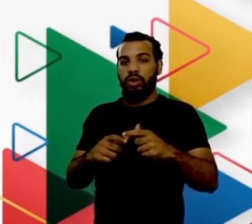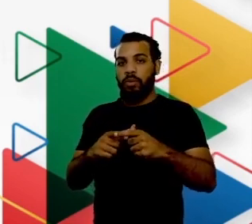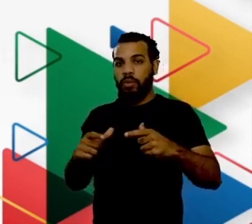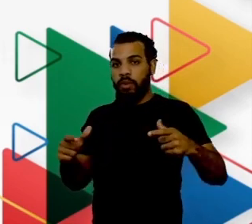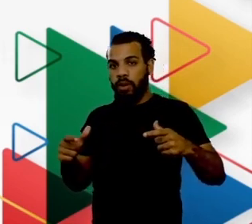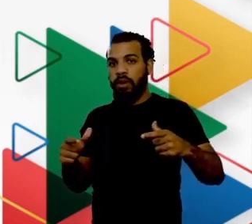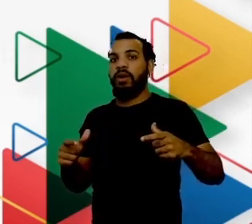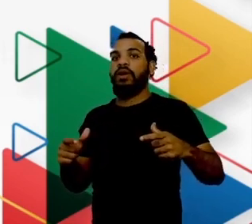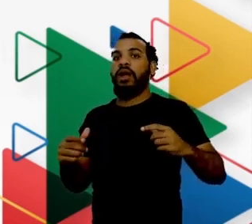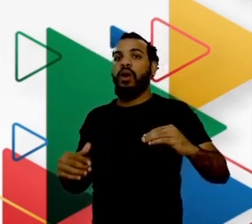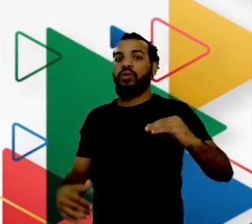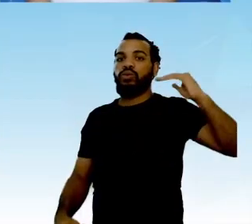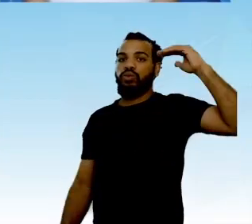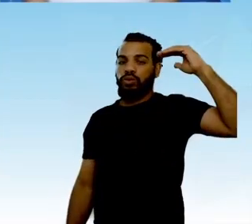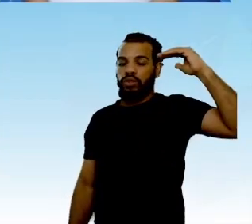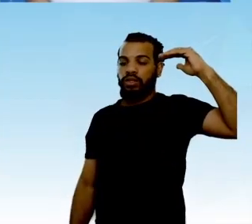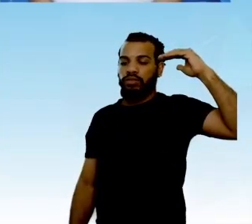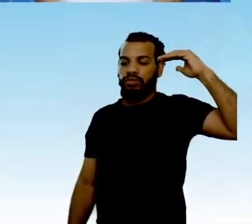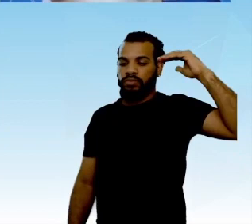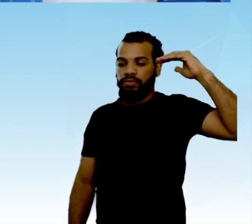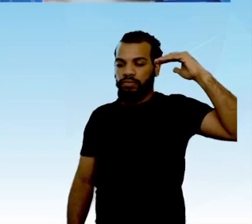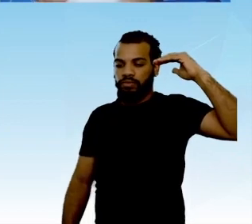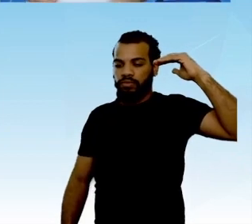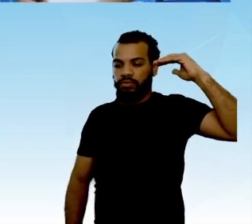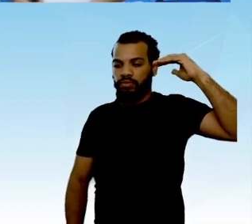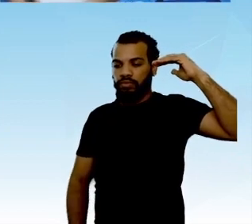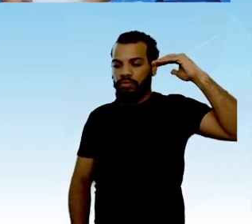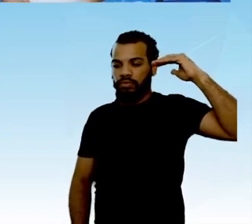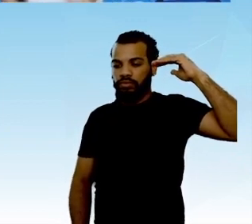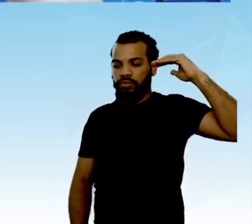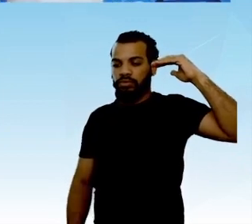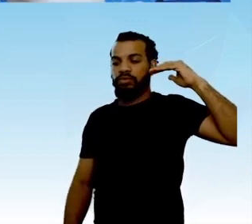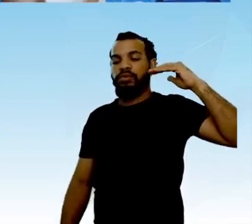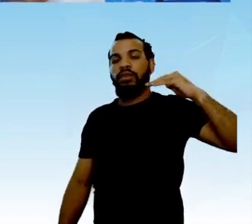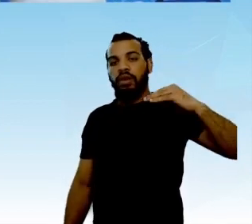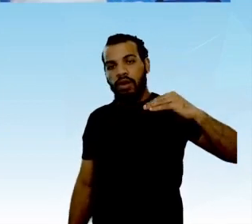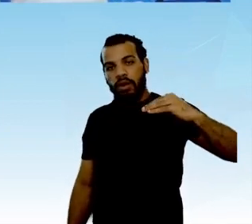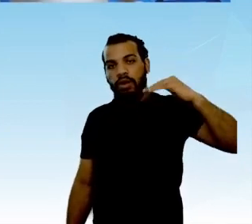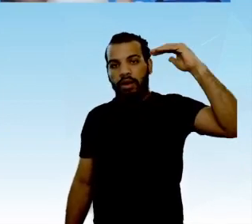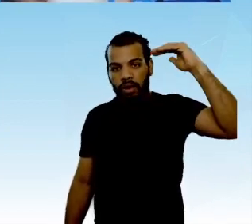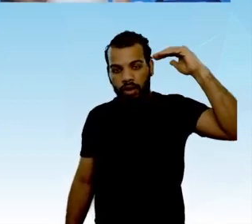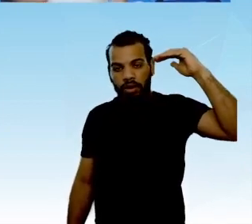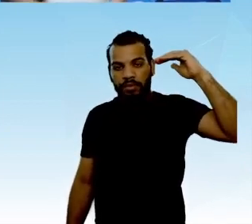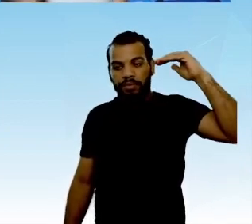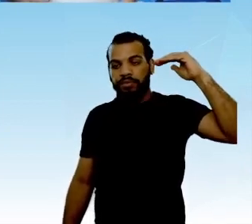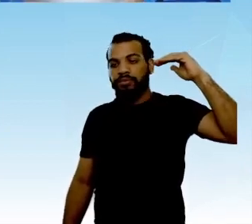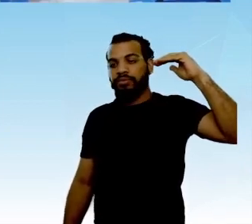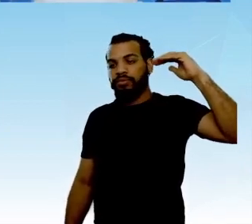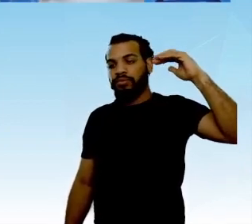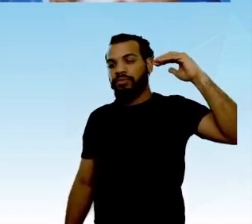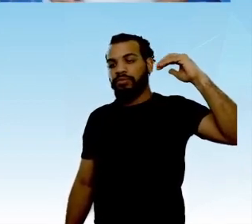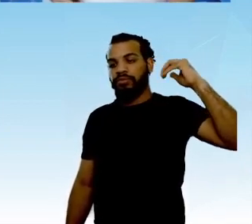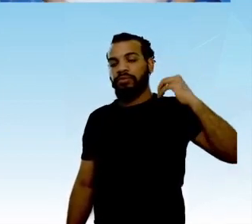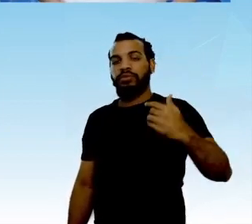Ela é bidimensional. Enquanto a dilatação linear ela